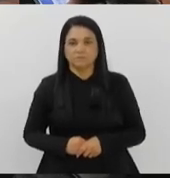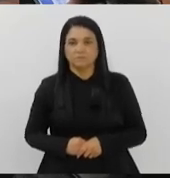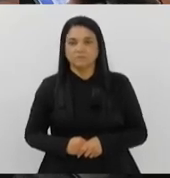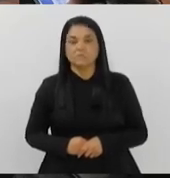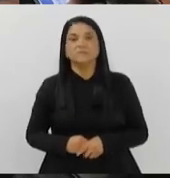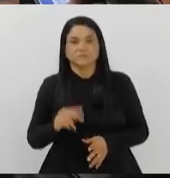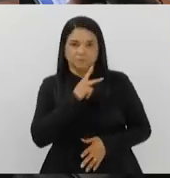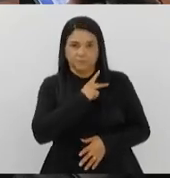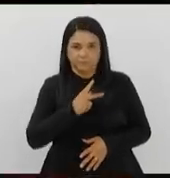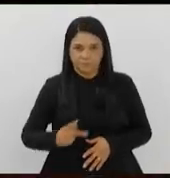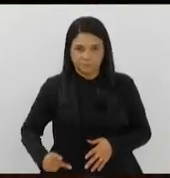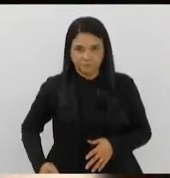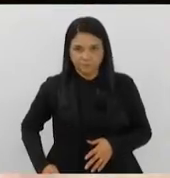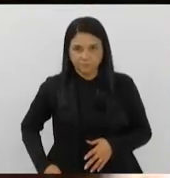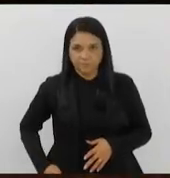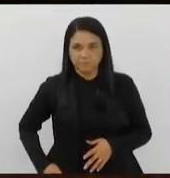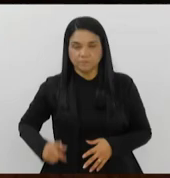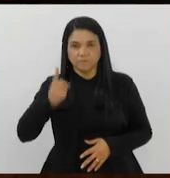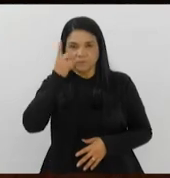Presidente. Oi.